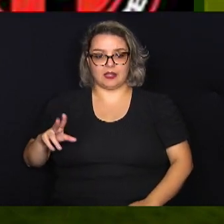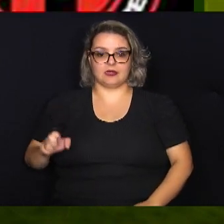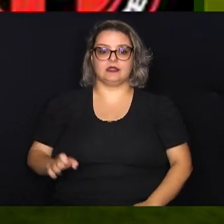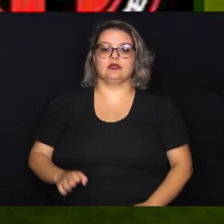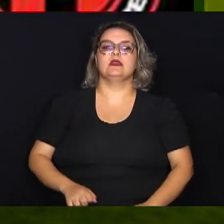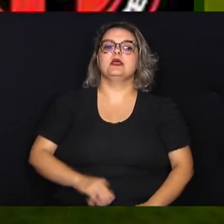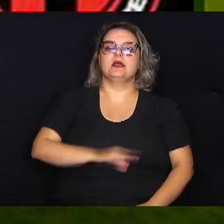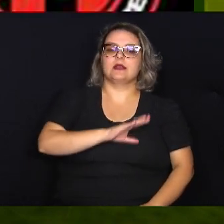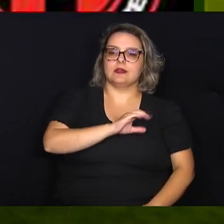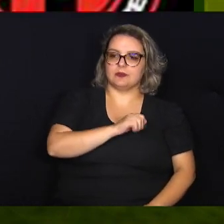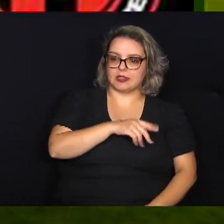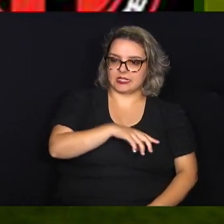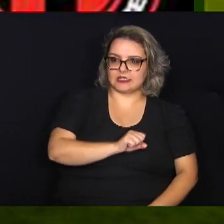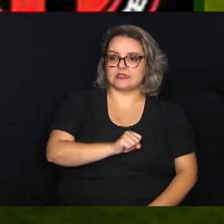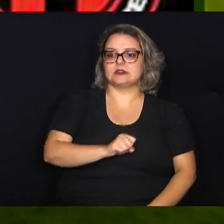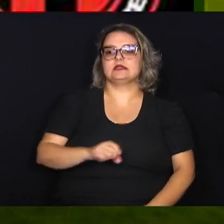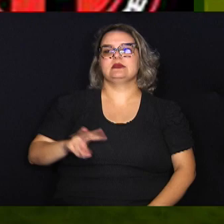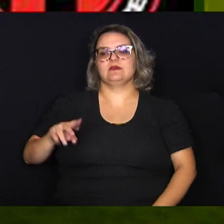Nova X1 Campinas.